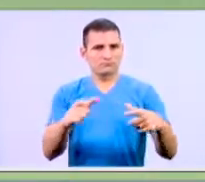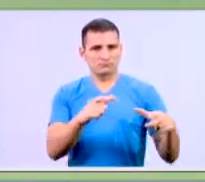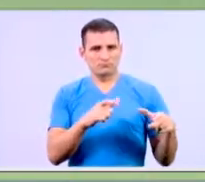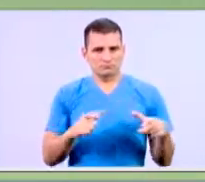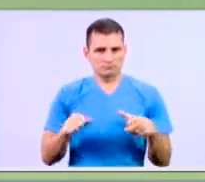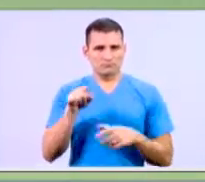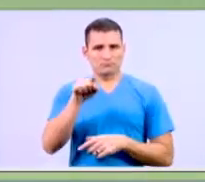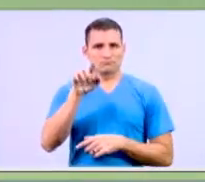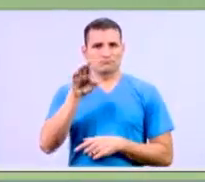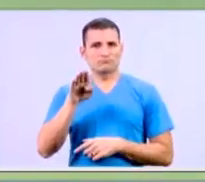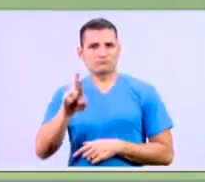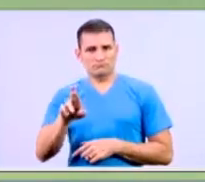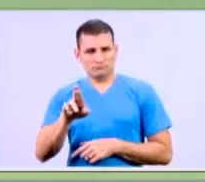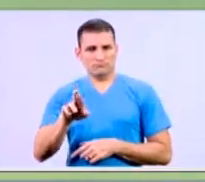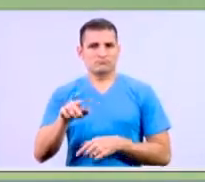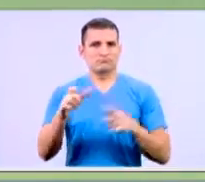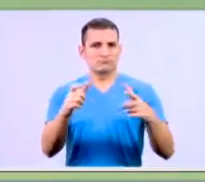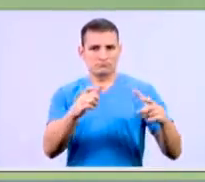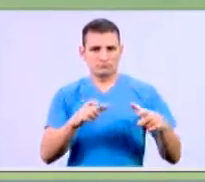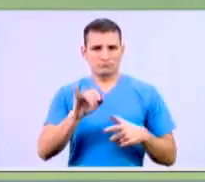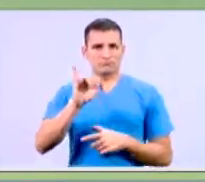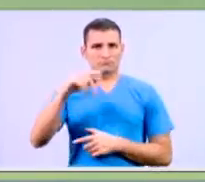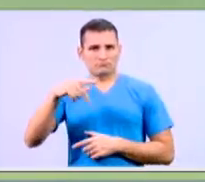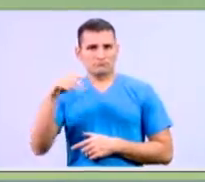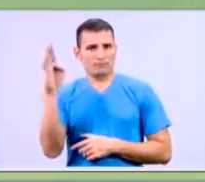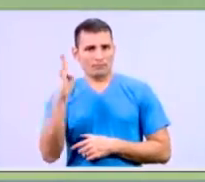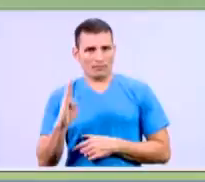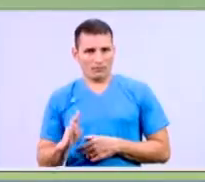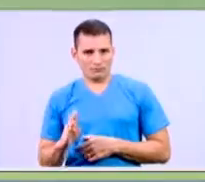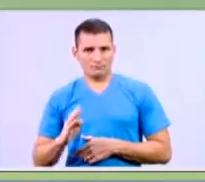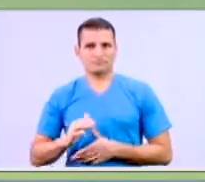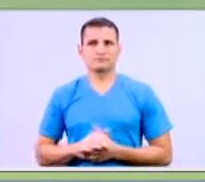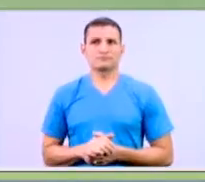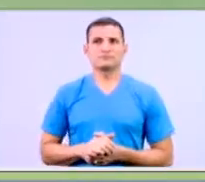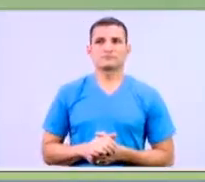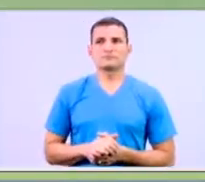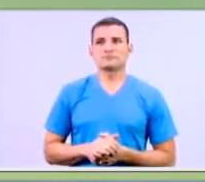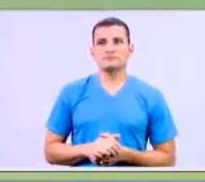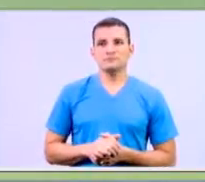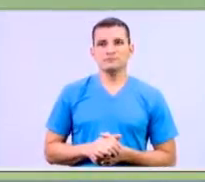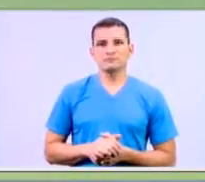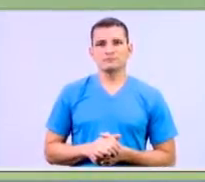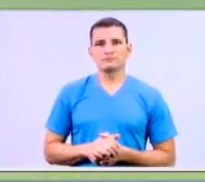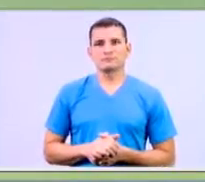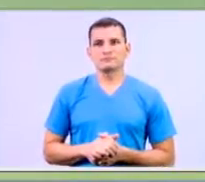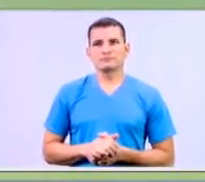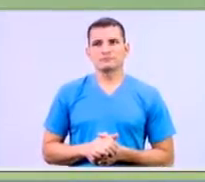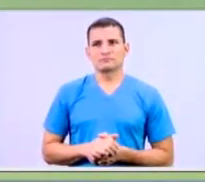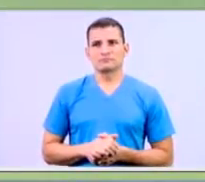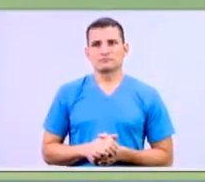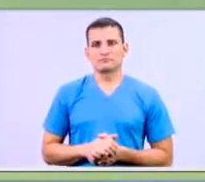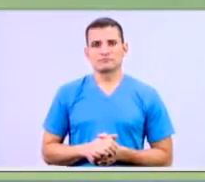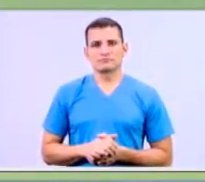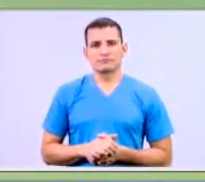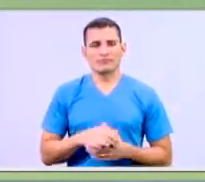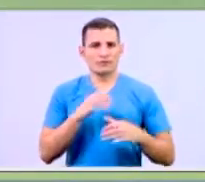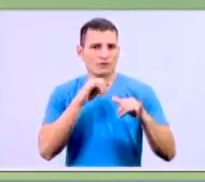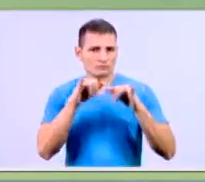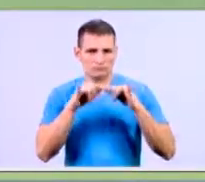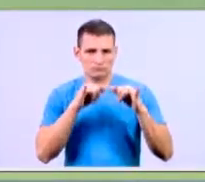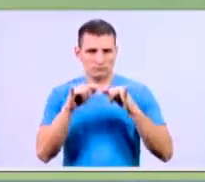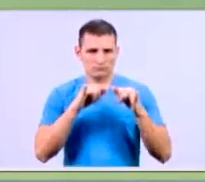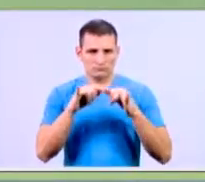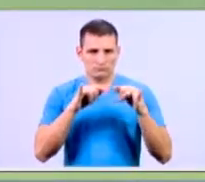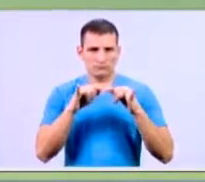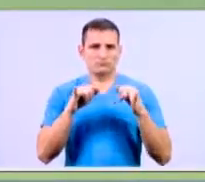atribuição dos endereços IPs no Brasil, coletar e tornar pública as informações relacionadas à